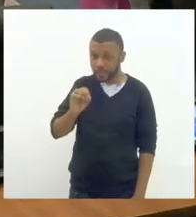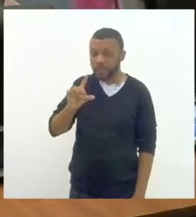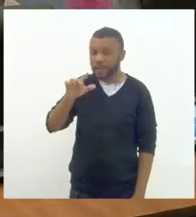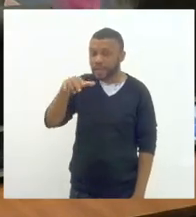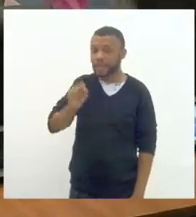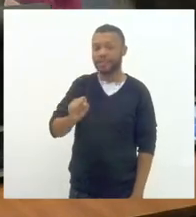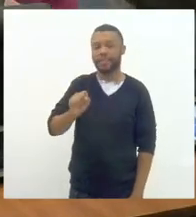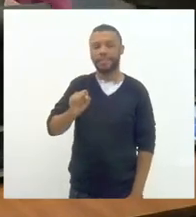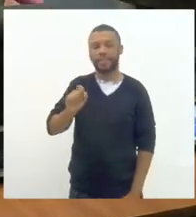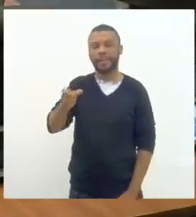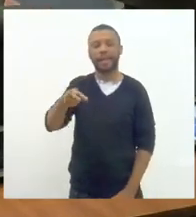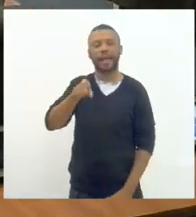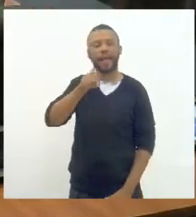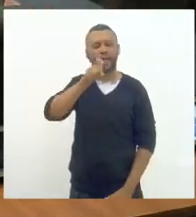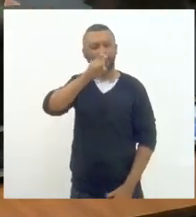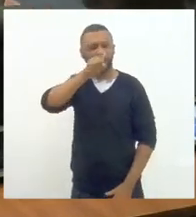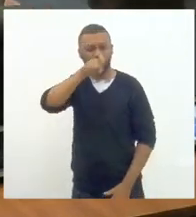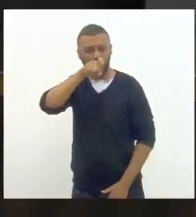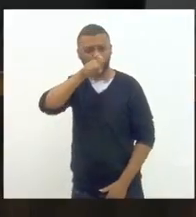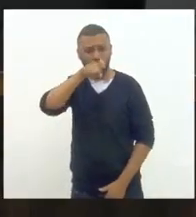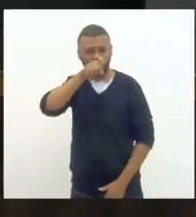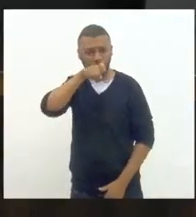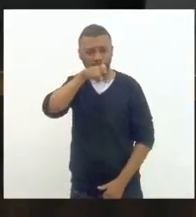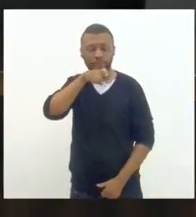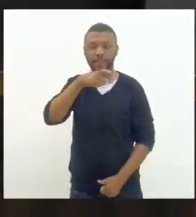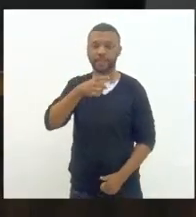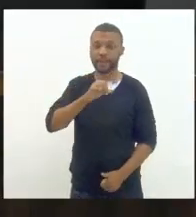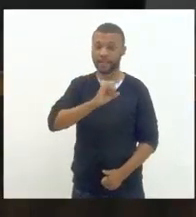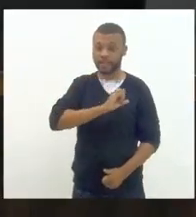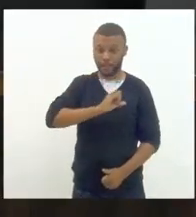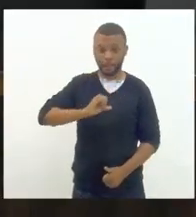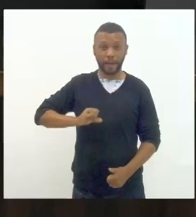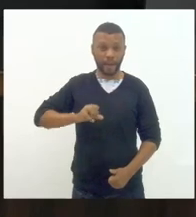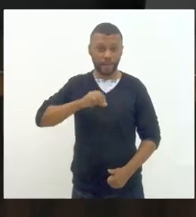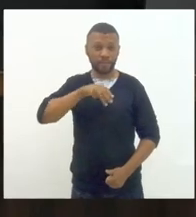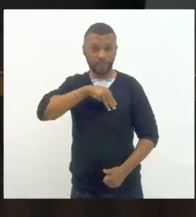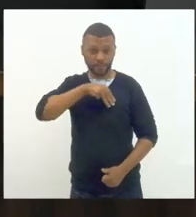portelense, do Império, imperiano,